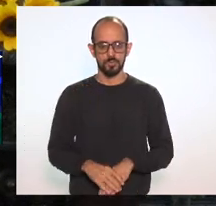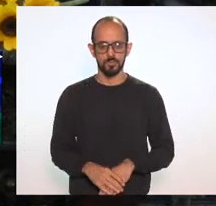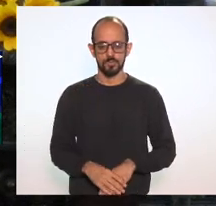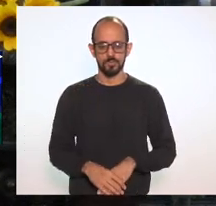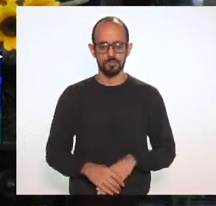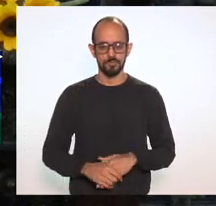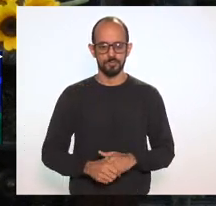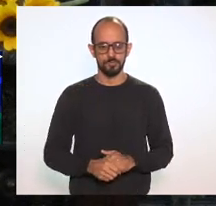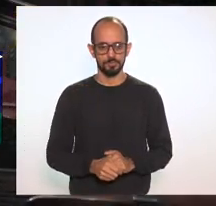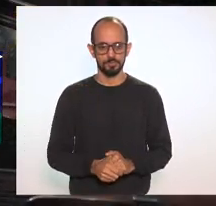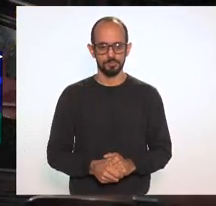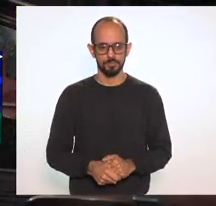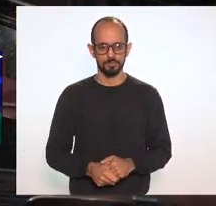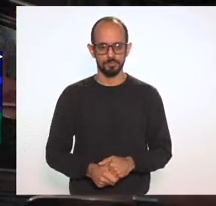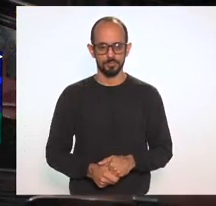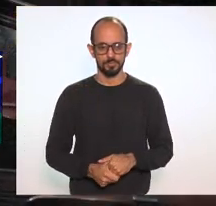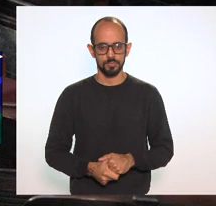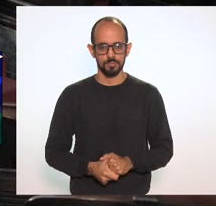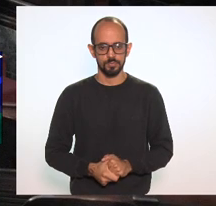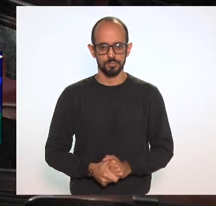E aí